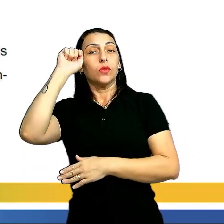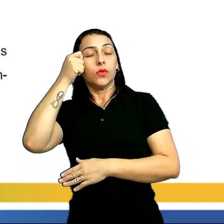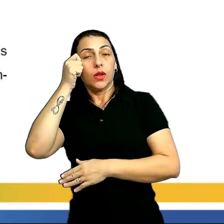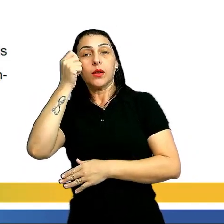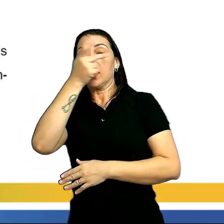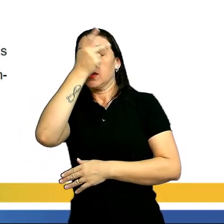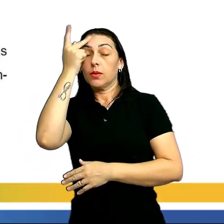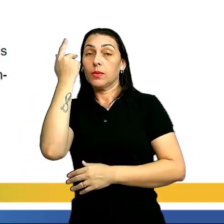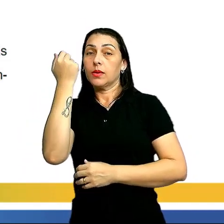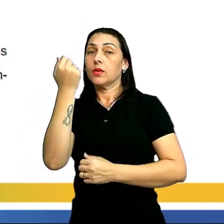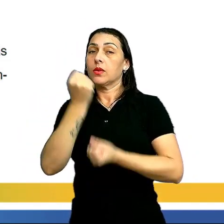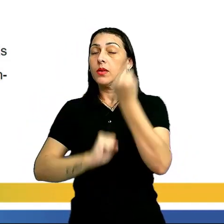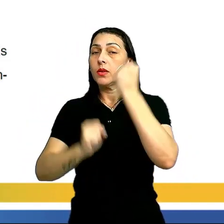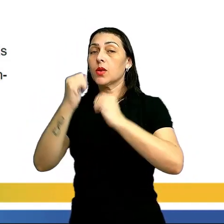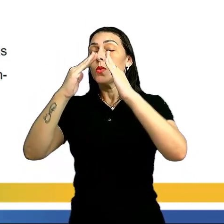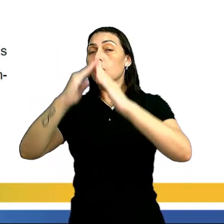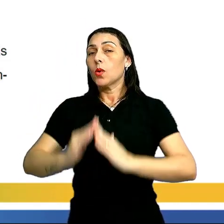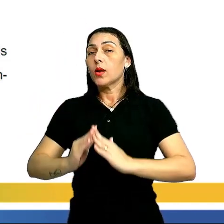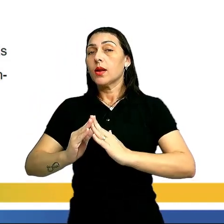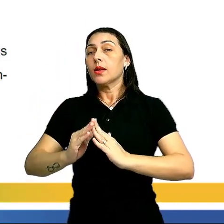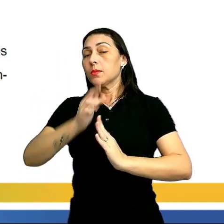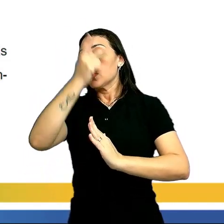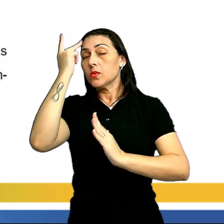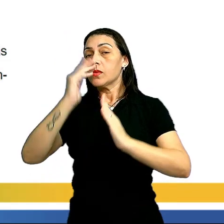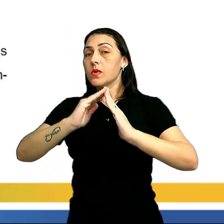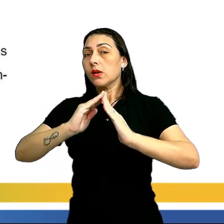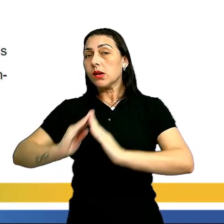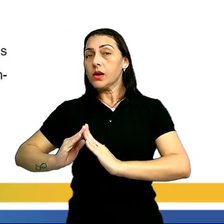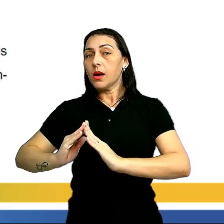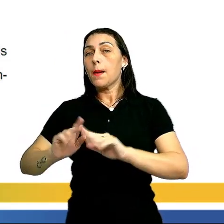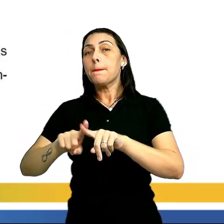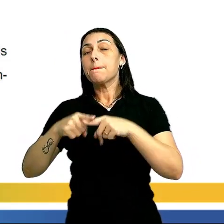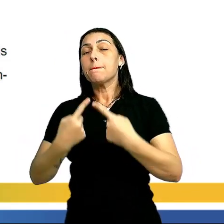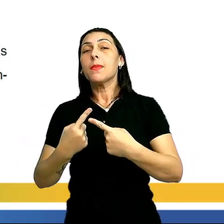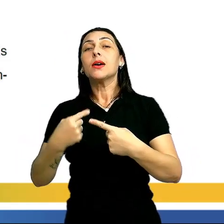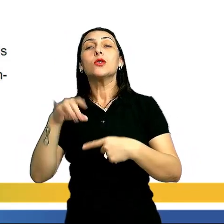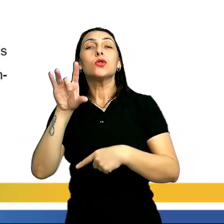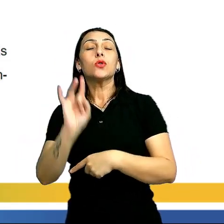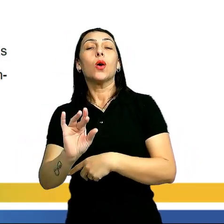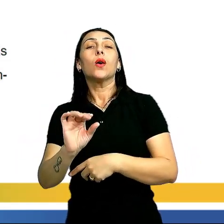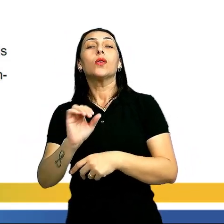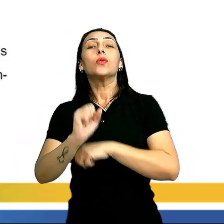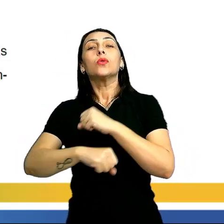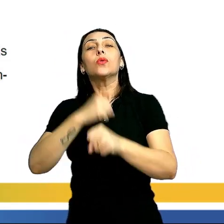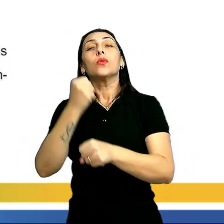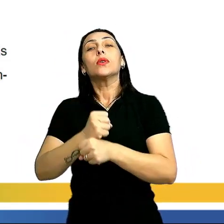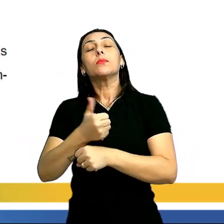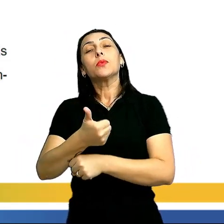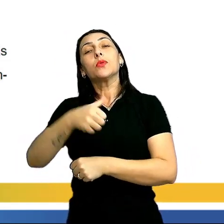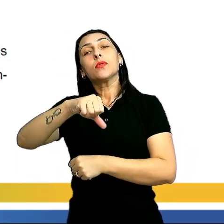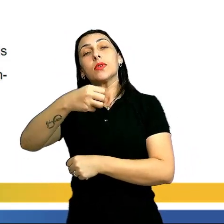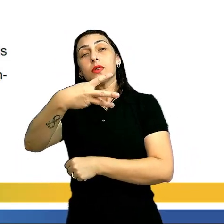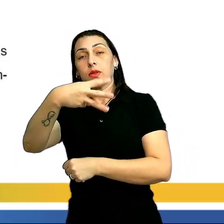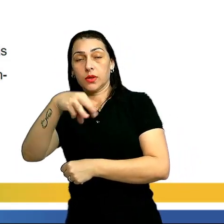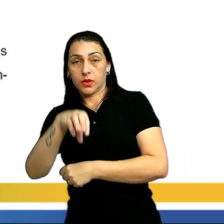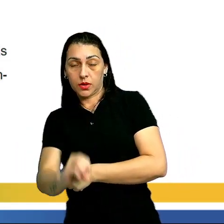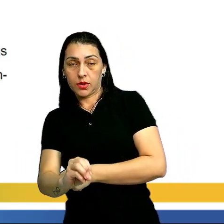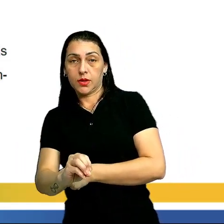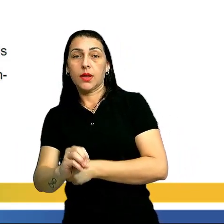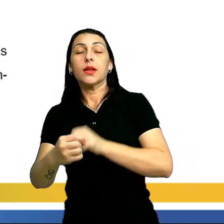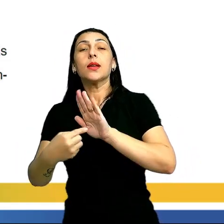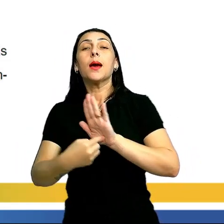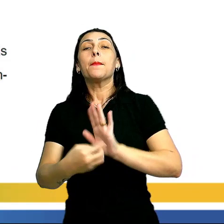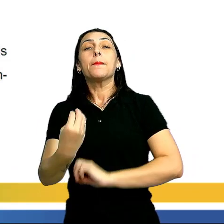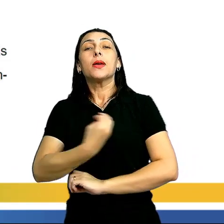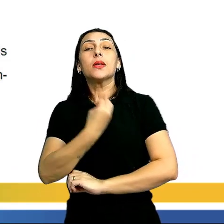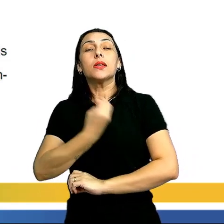os operários e os moradores do subúrbio. Mas foi só na década de 1930 que a